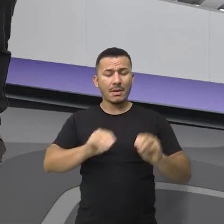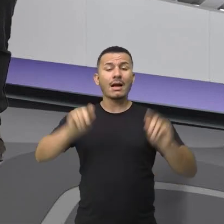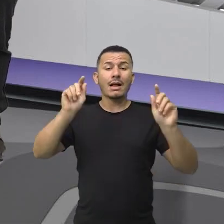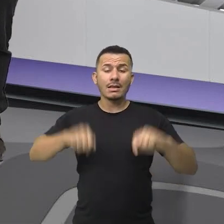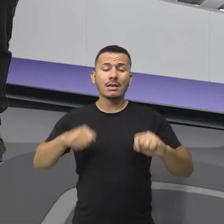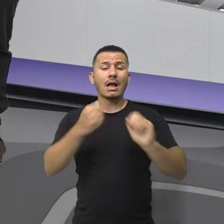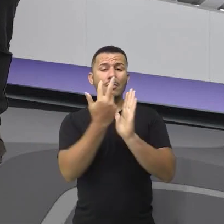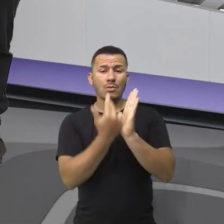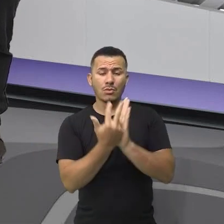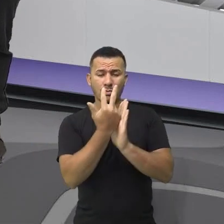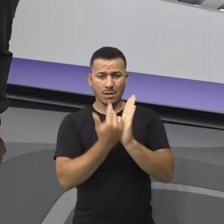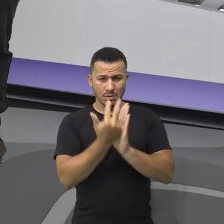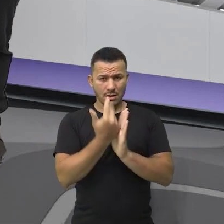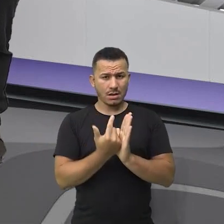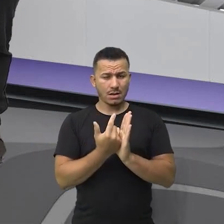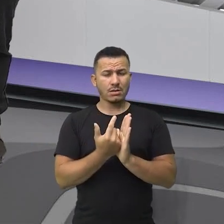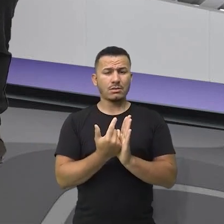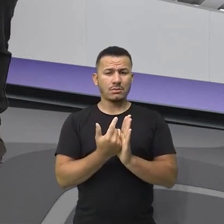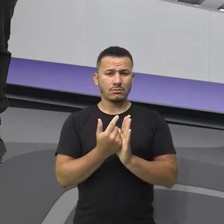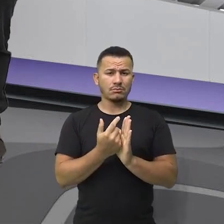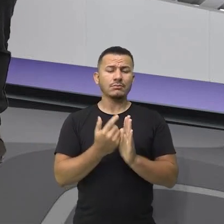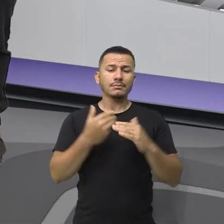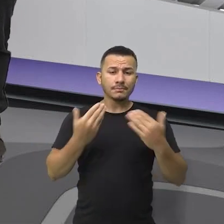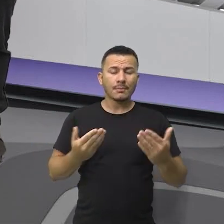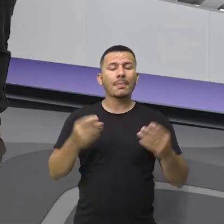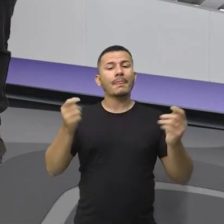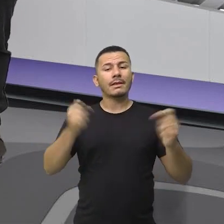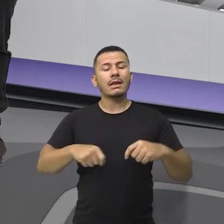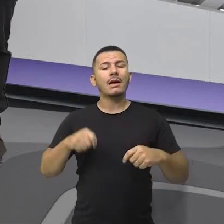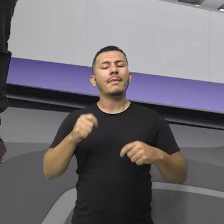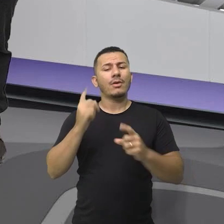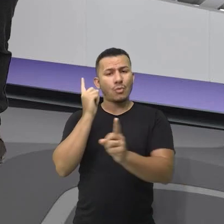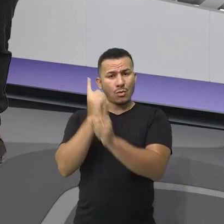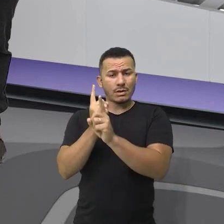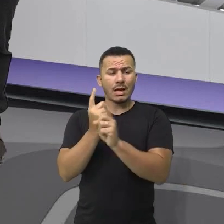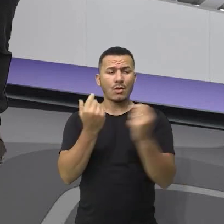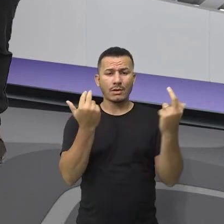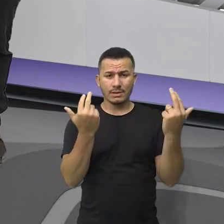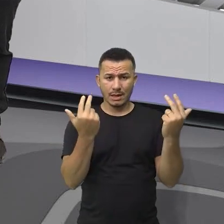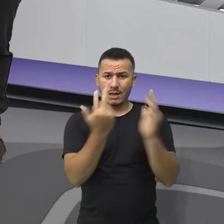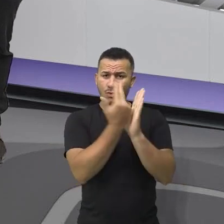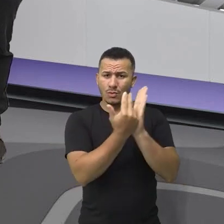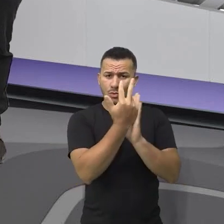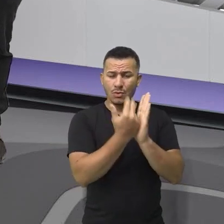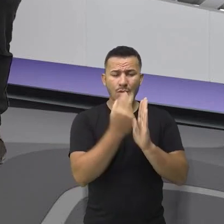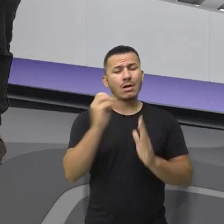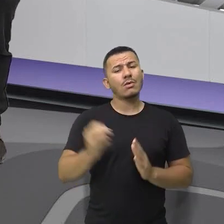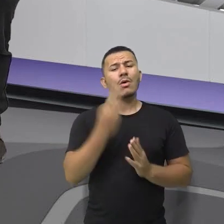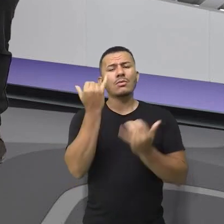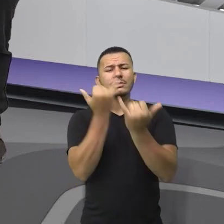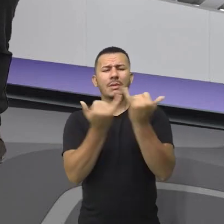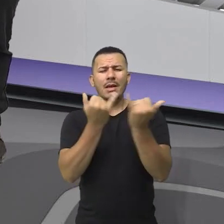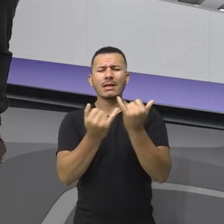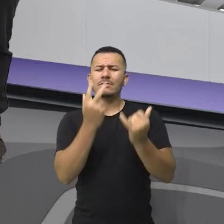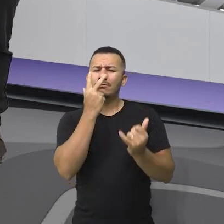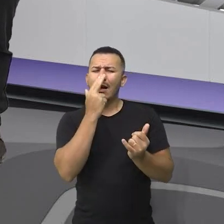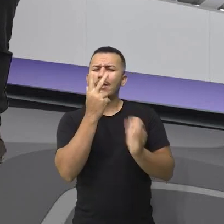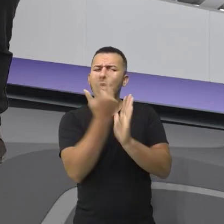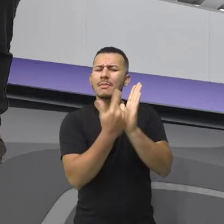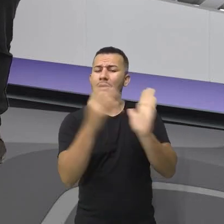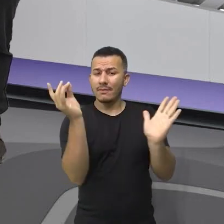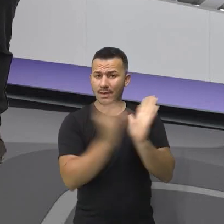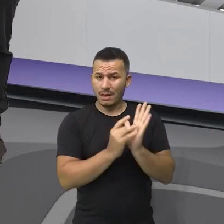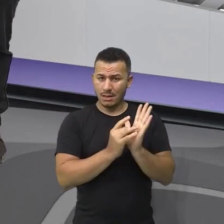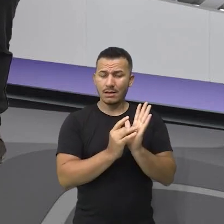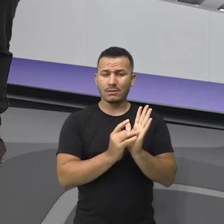figura dada, de modo que possamos obter figuras iguais ou semelhantes às originais. Beleza? Essa é a